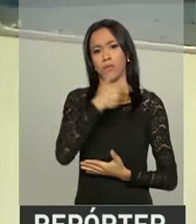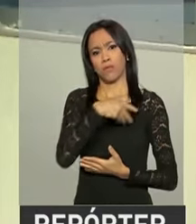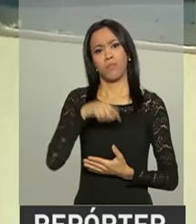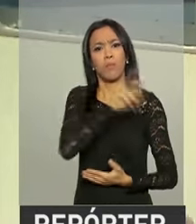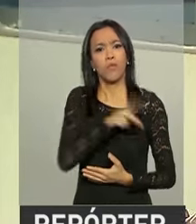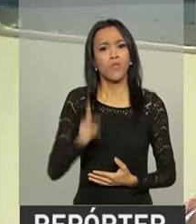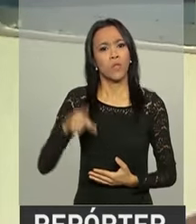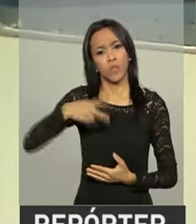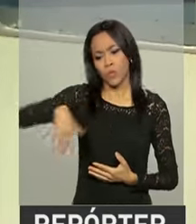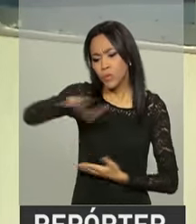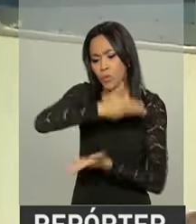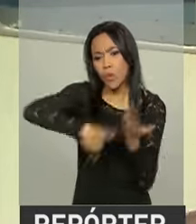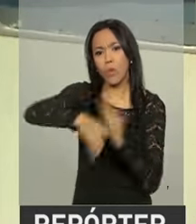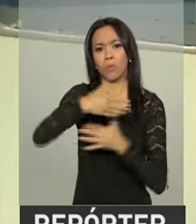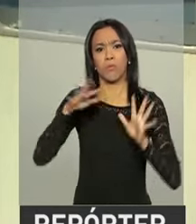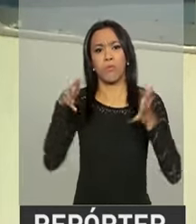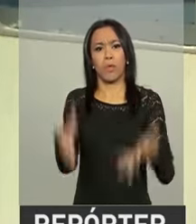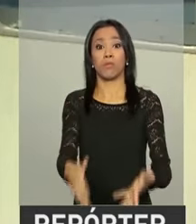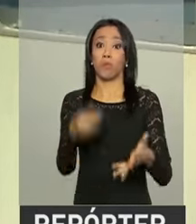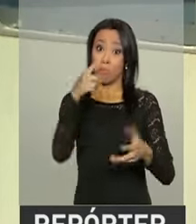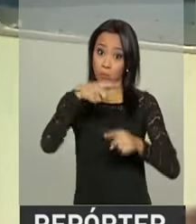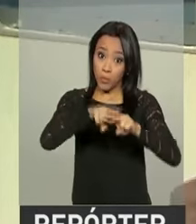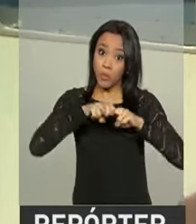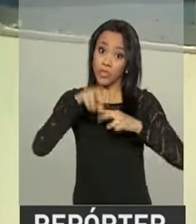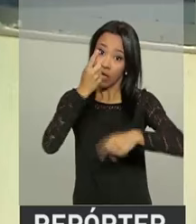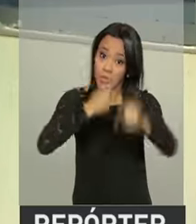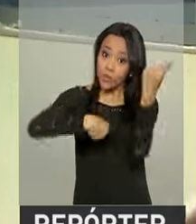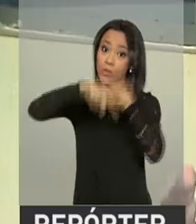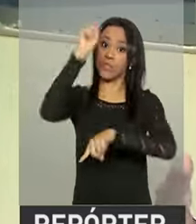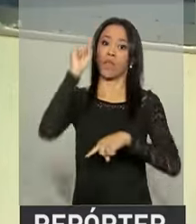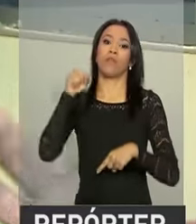envolvidos. Por isso que a BMEP é esse sucesso.